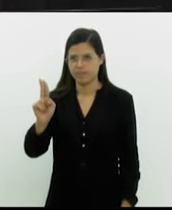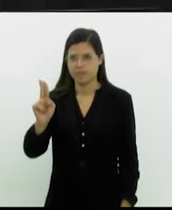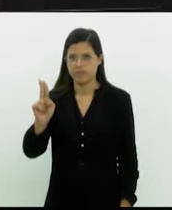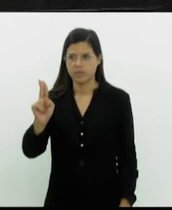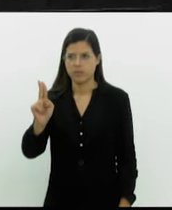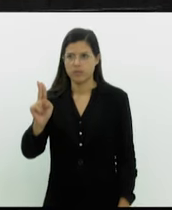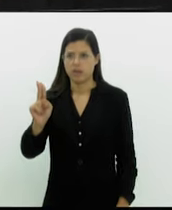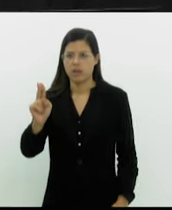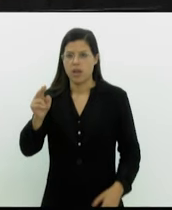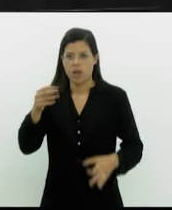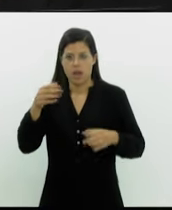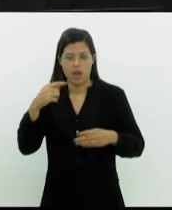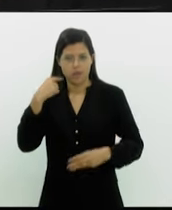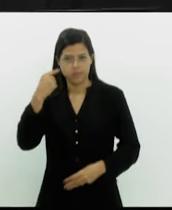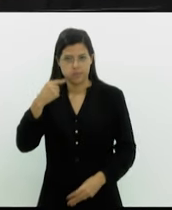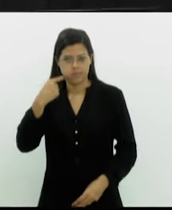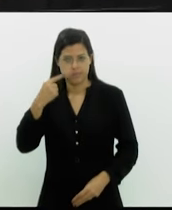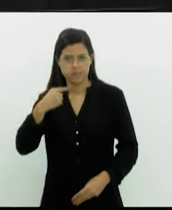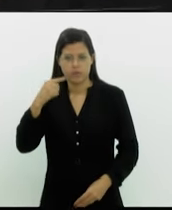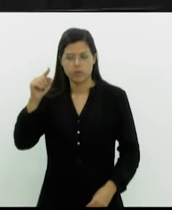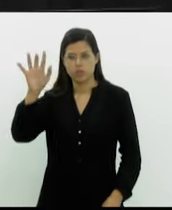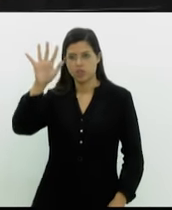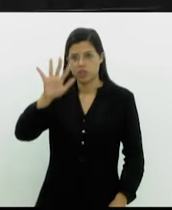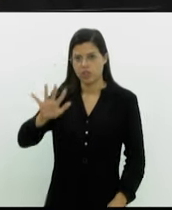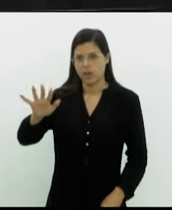a Advocacia Geral da União,